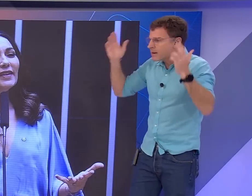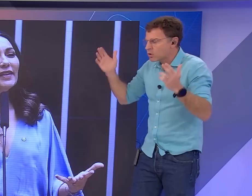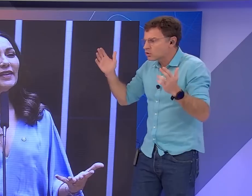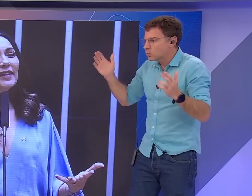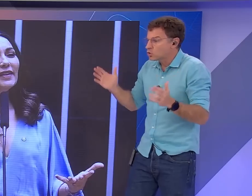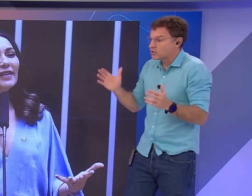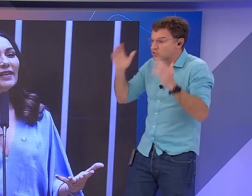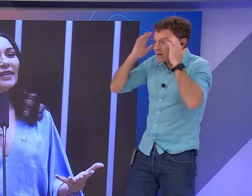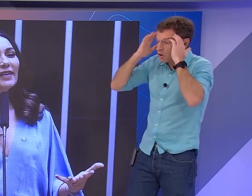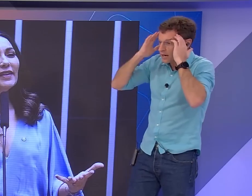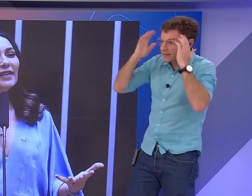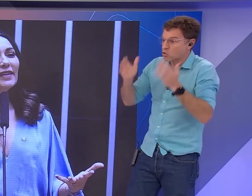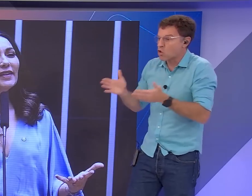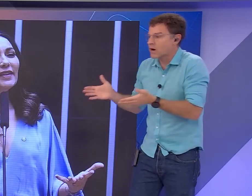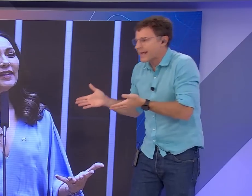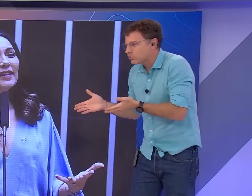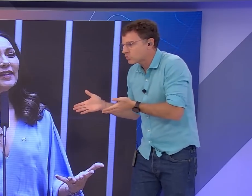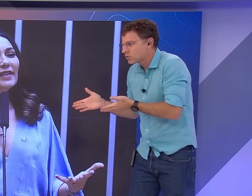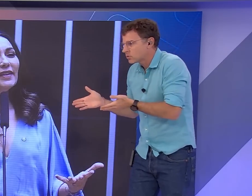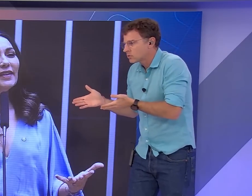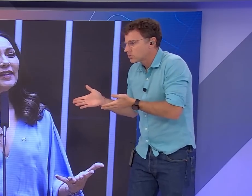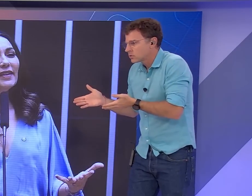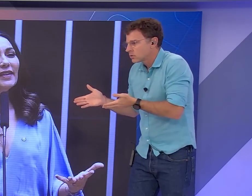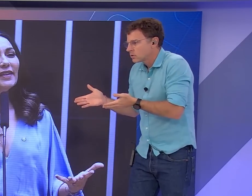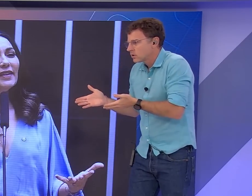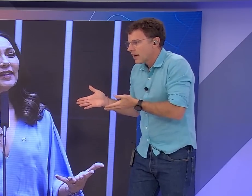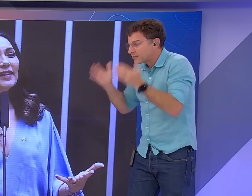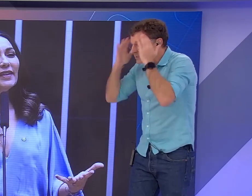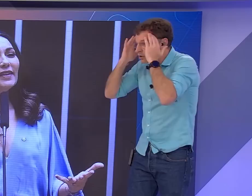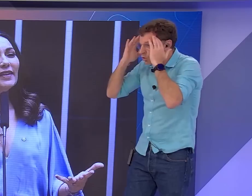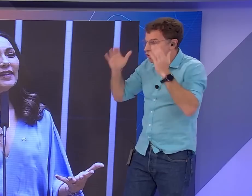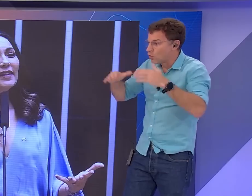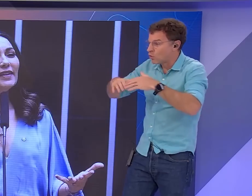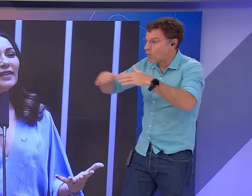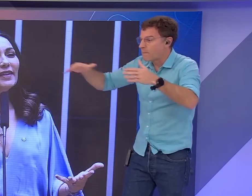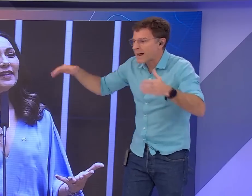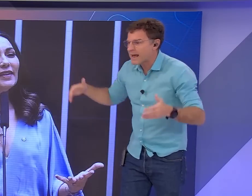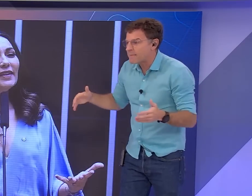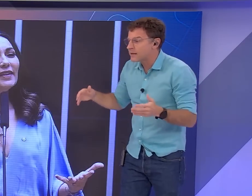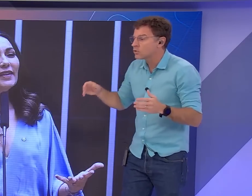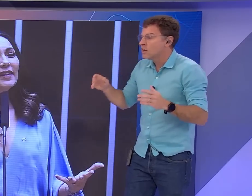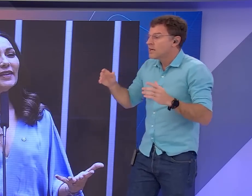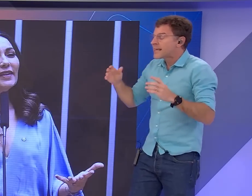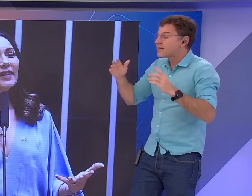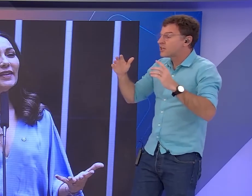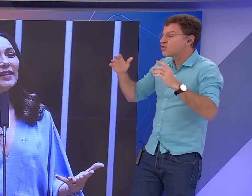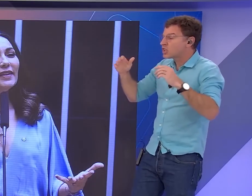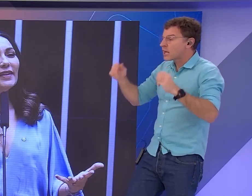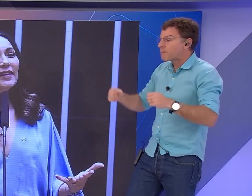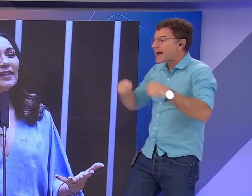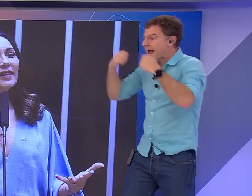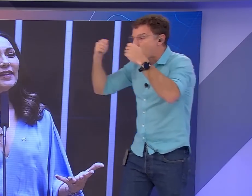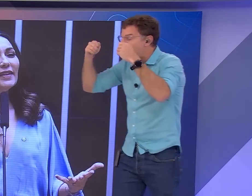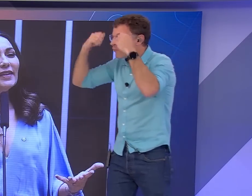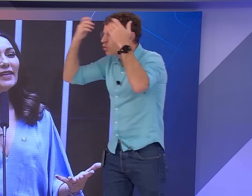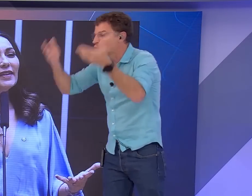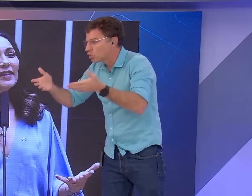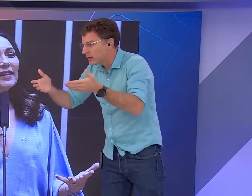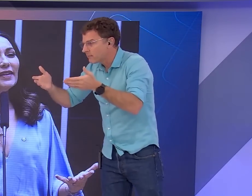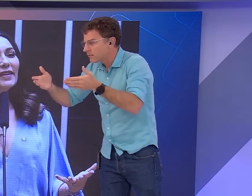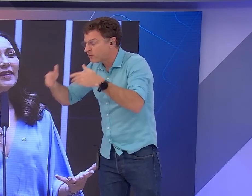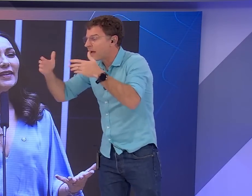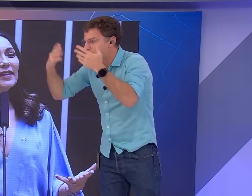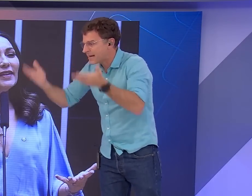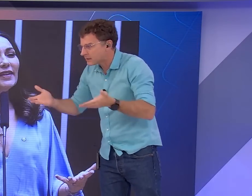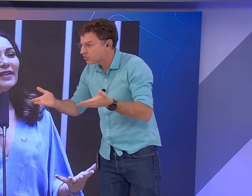coisa mais maluca do mundo. A gente agora tem um Congresso, a gente tem um parlamento, que a gente tem que pagar uma